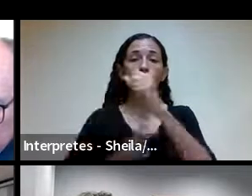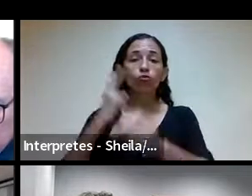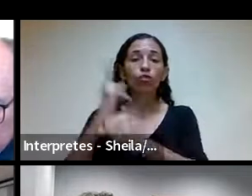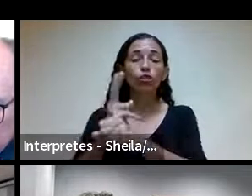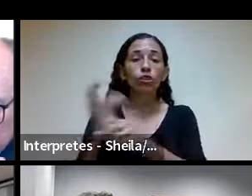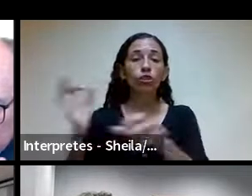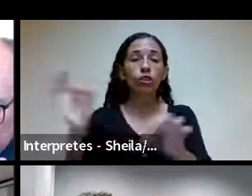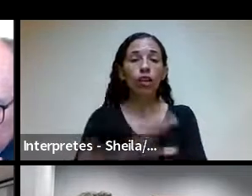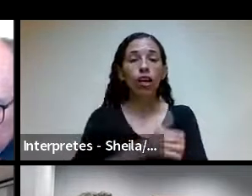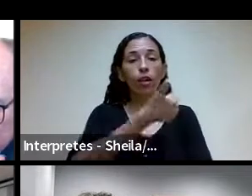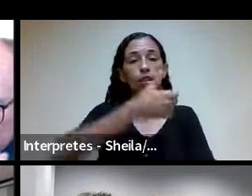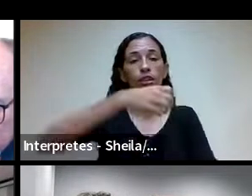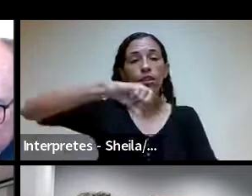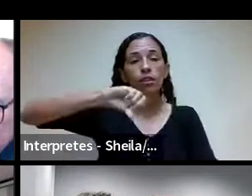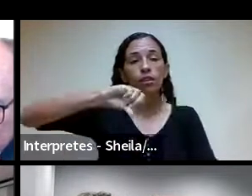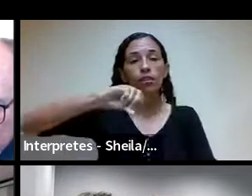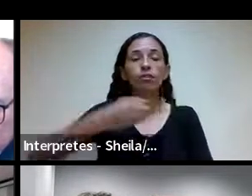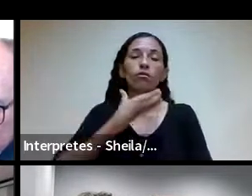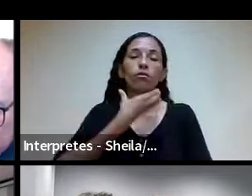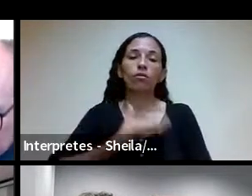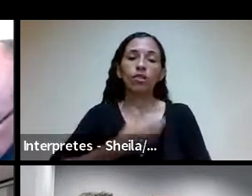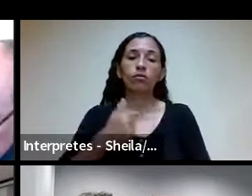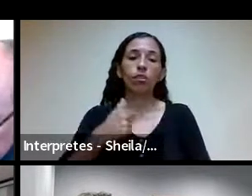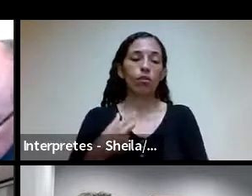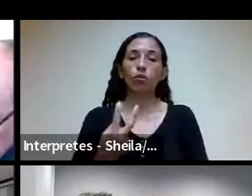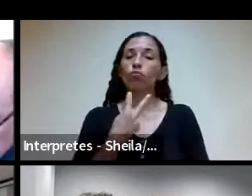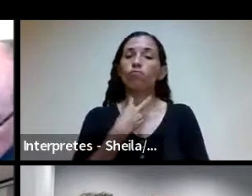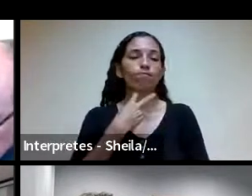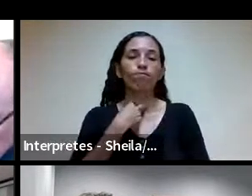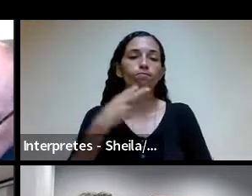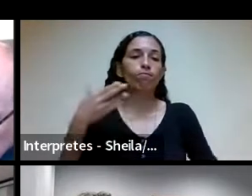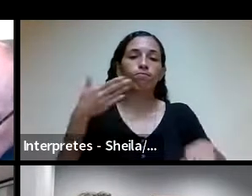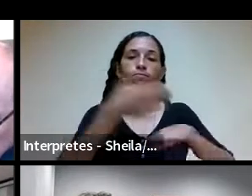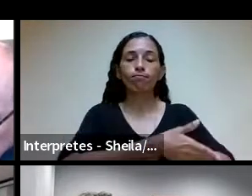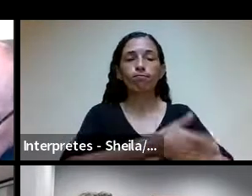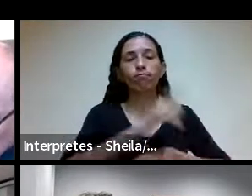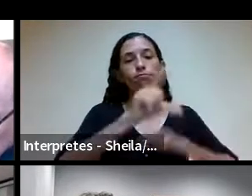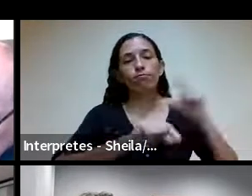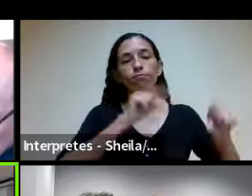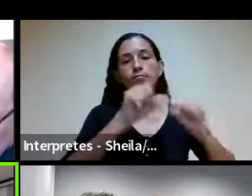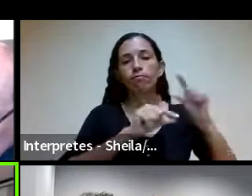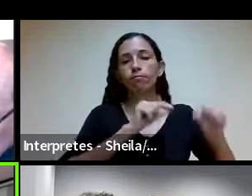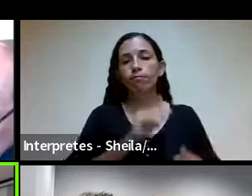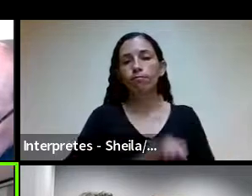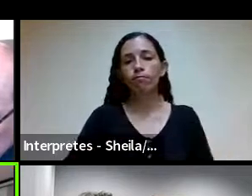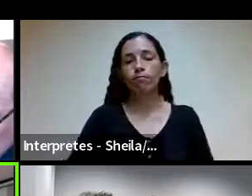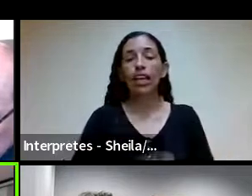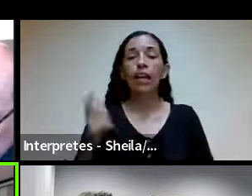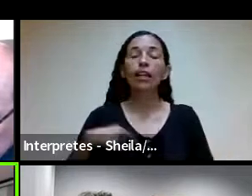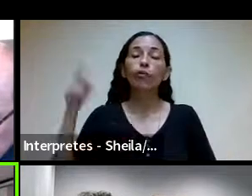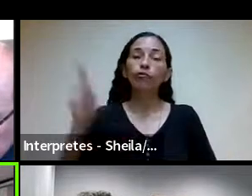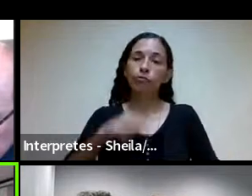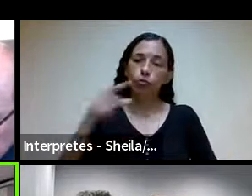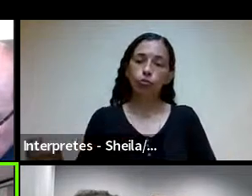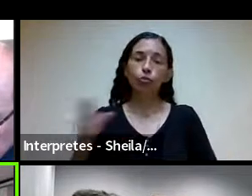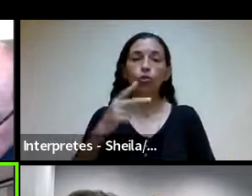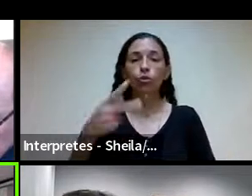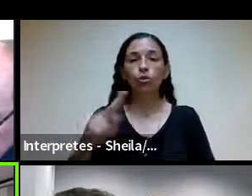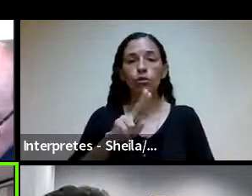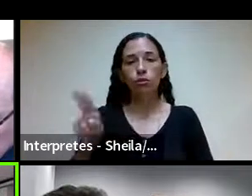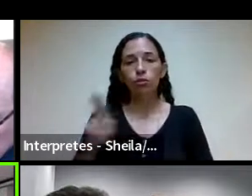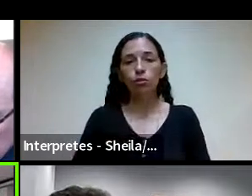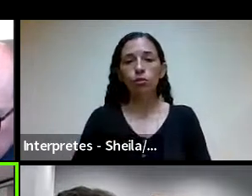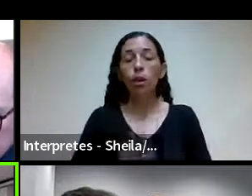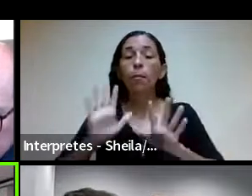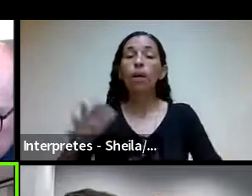dezembro. Então, acredito que eu não vá poder participar deste sorteio. Certo. Então, vamos excluir. O substituto, doutor